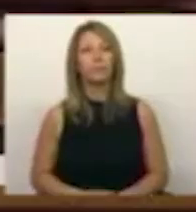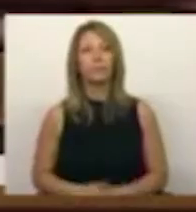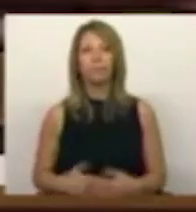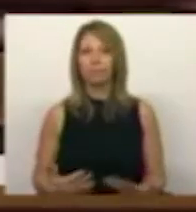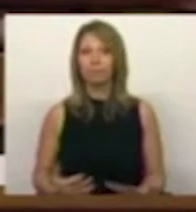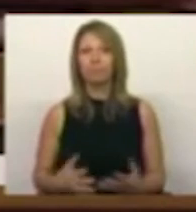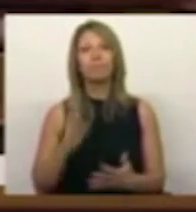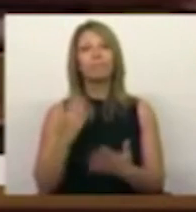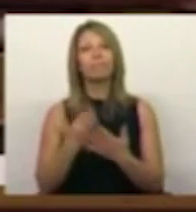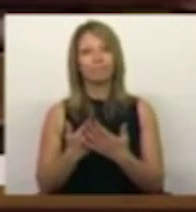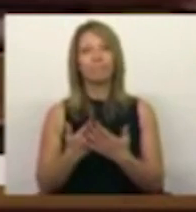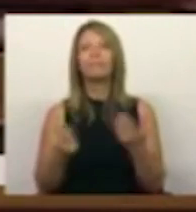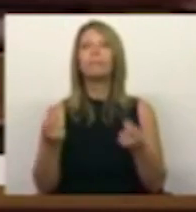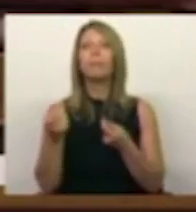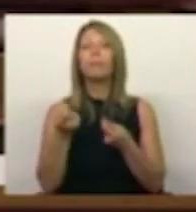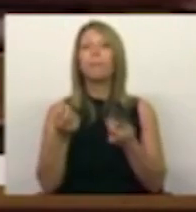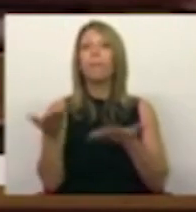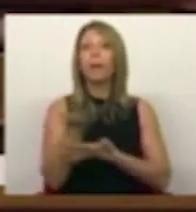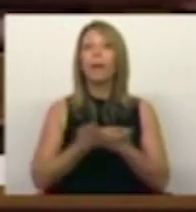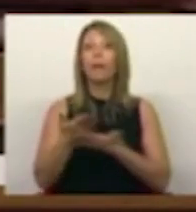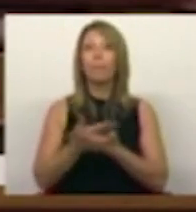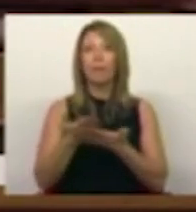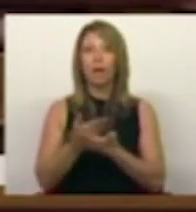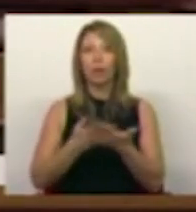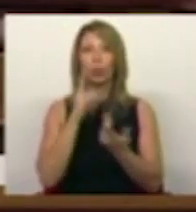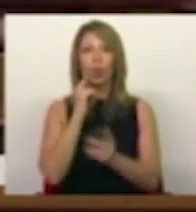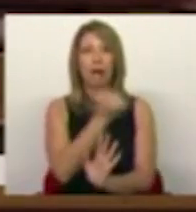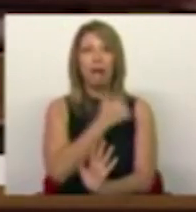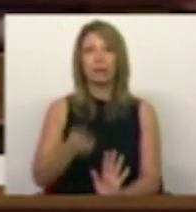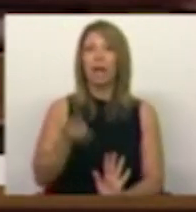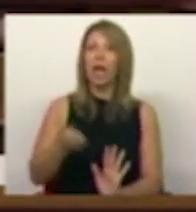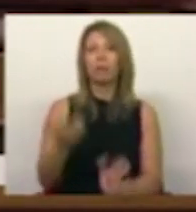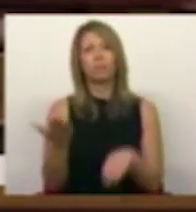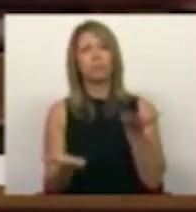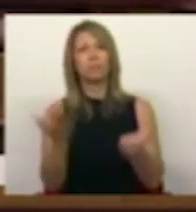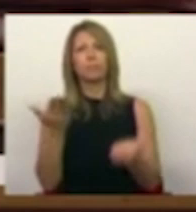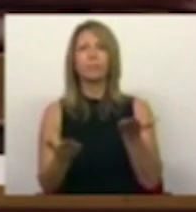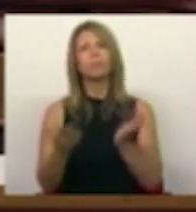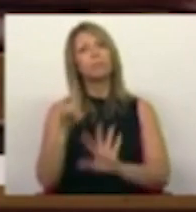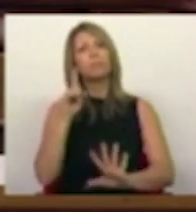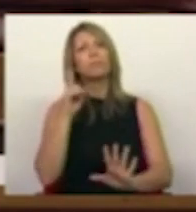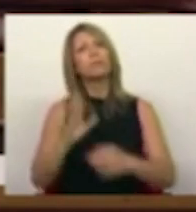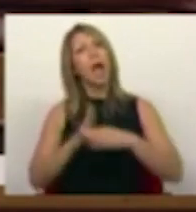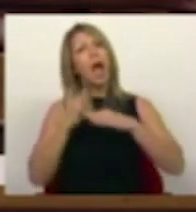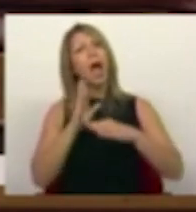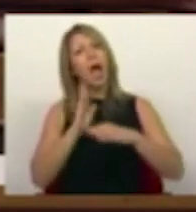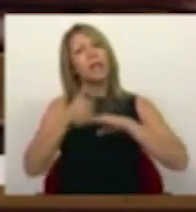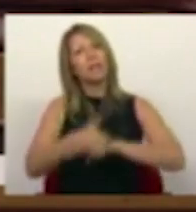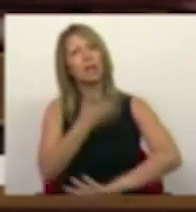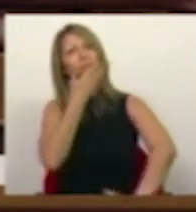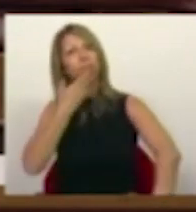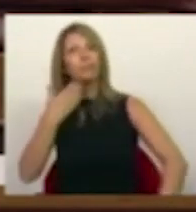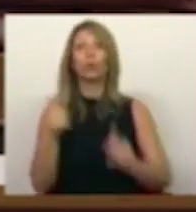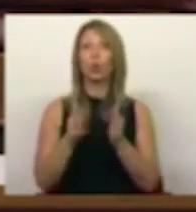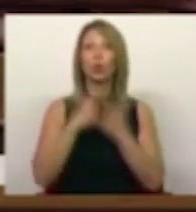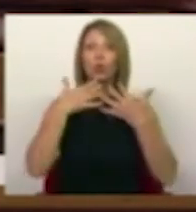Para promover um mercado de arrendamento equilibrado, acessível e seguro para todos, é necessário aumentar também